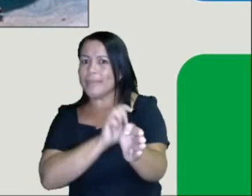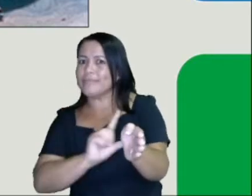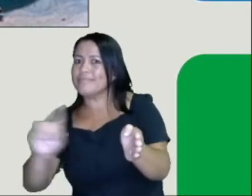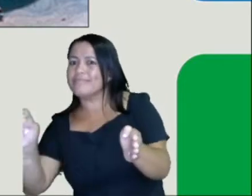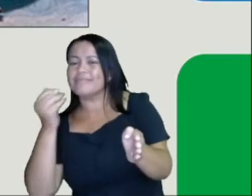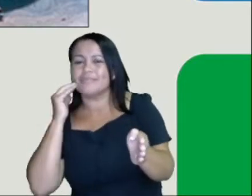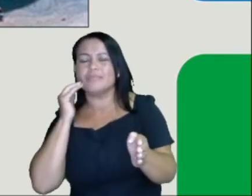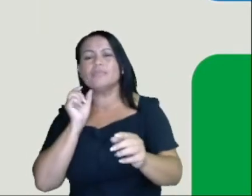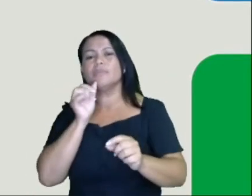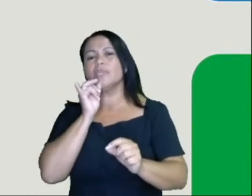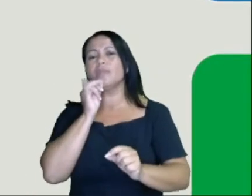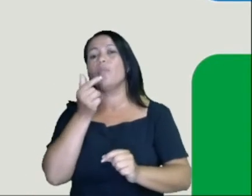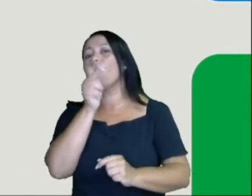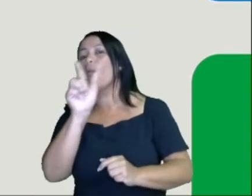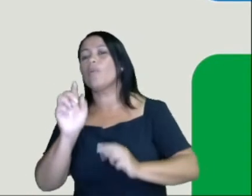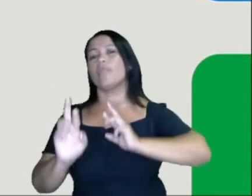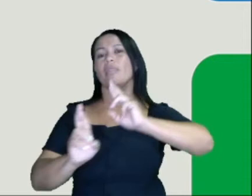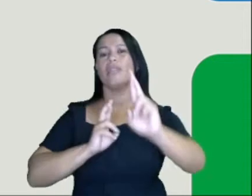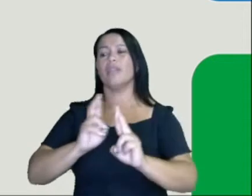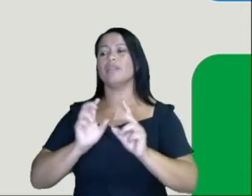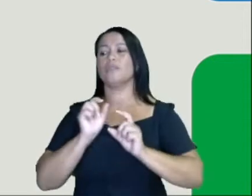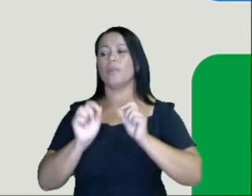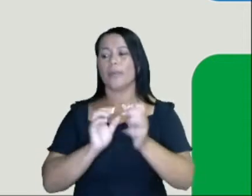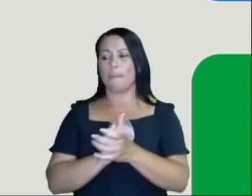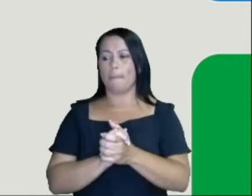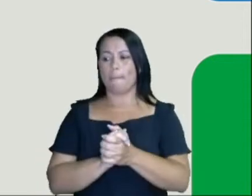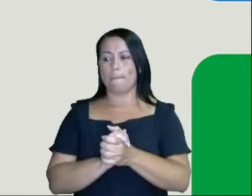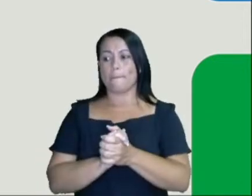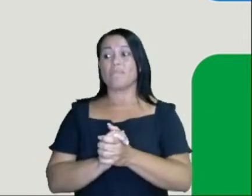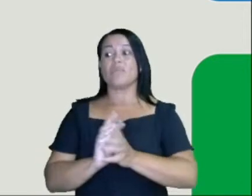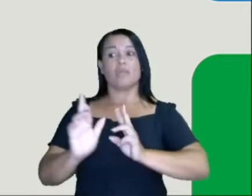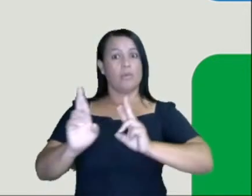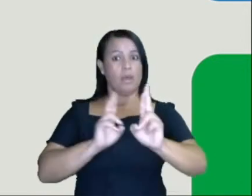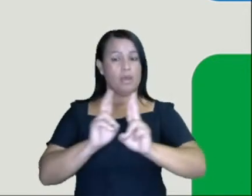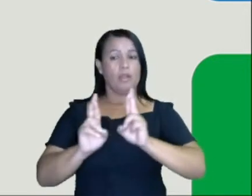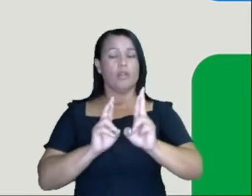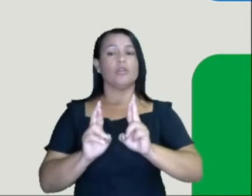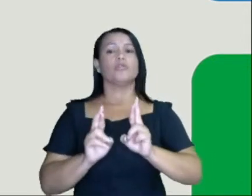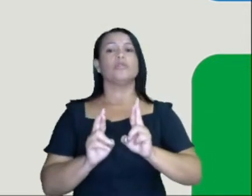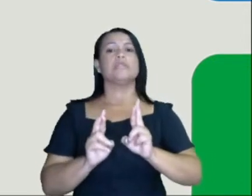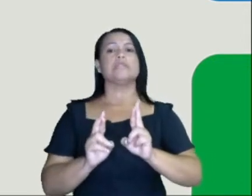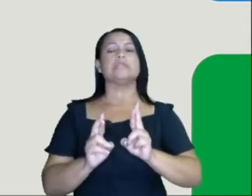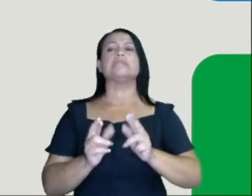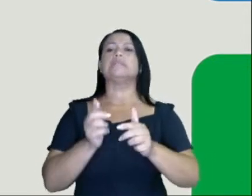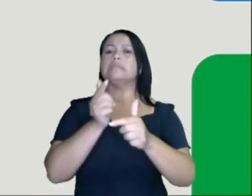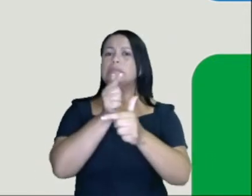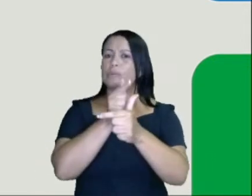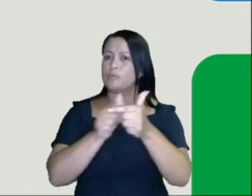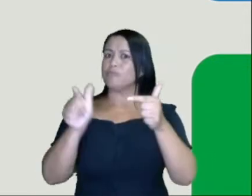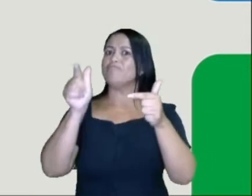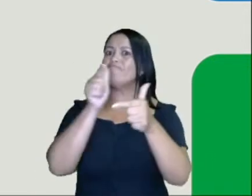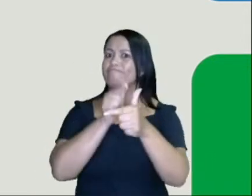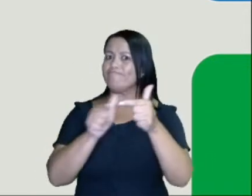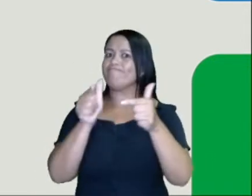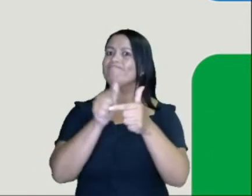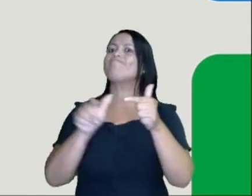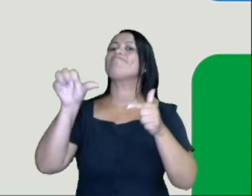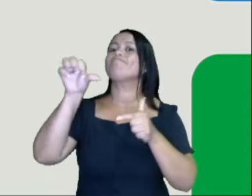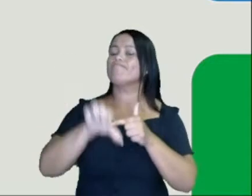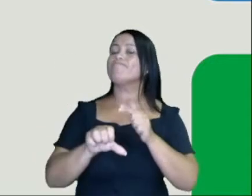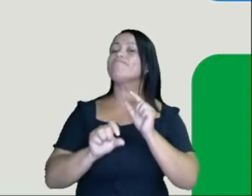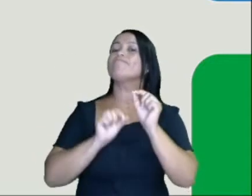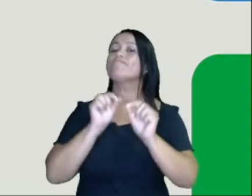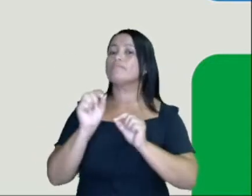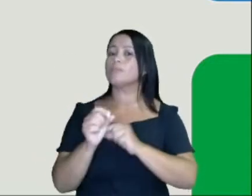Outro tipo de relação, agora relações que prejudicam uma das